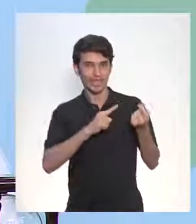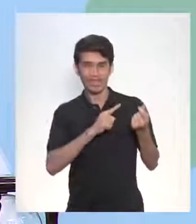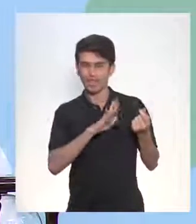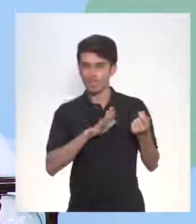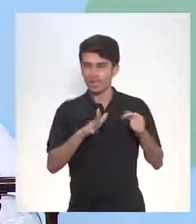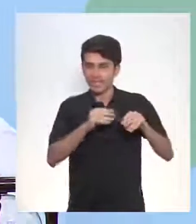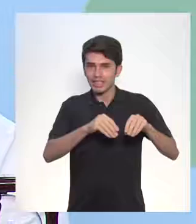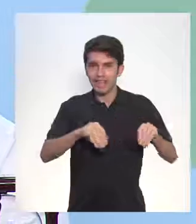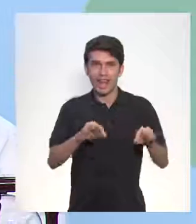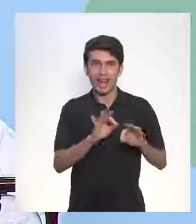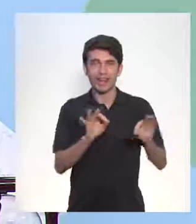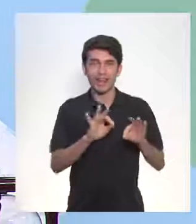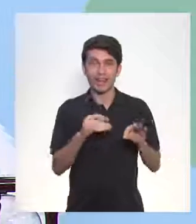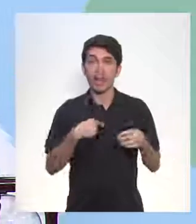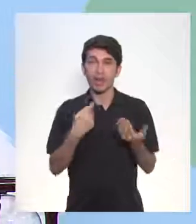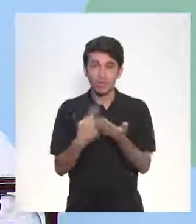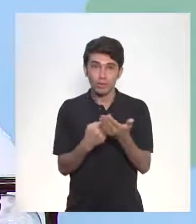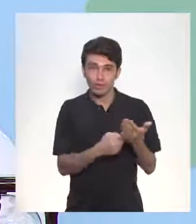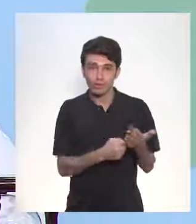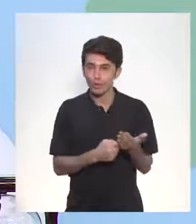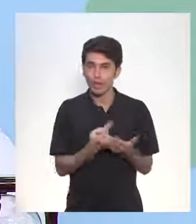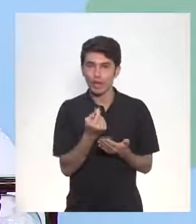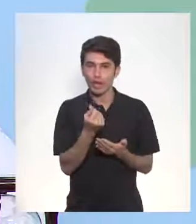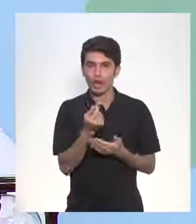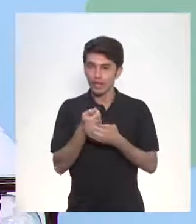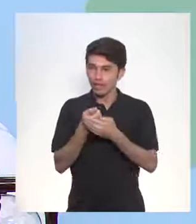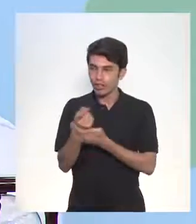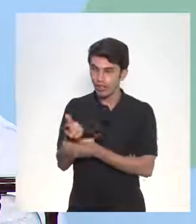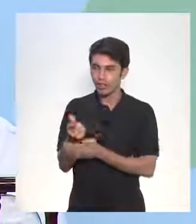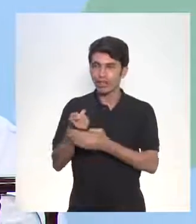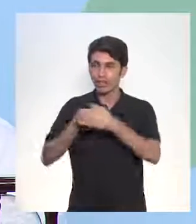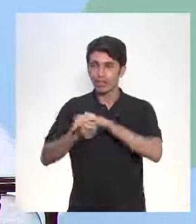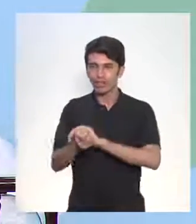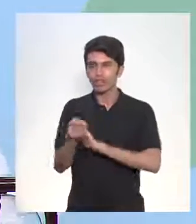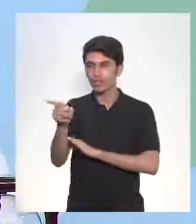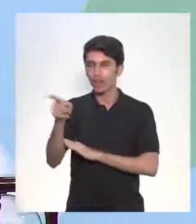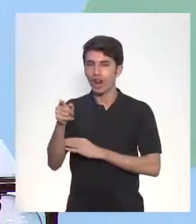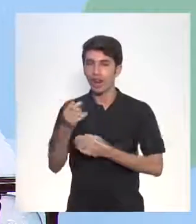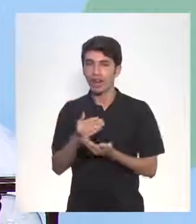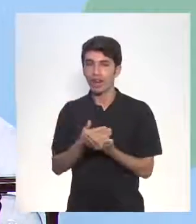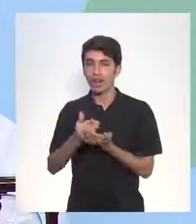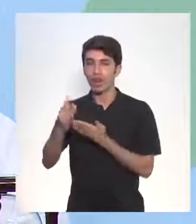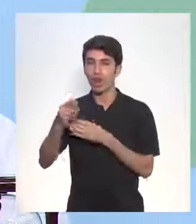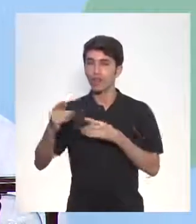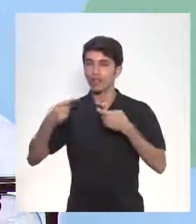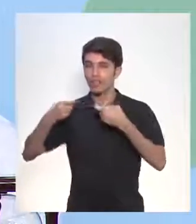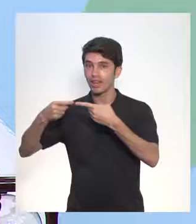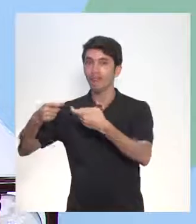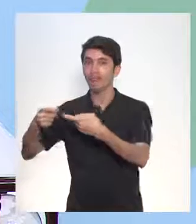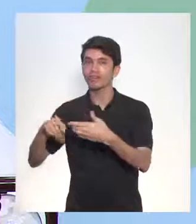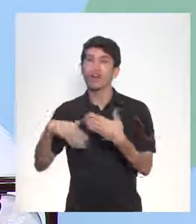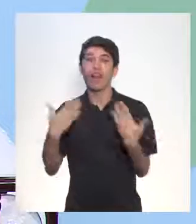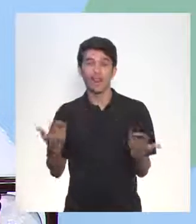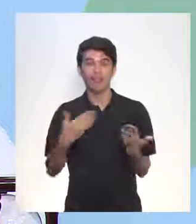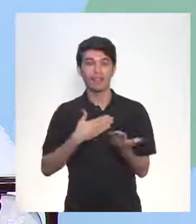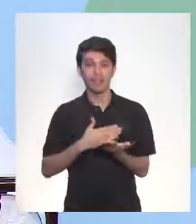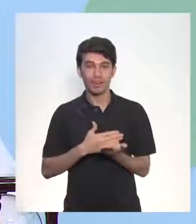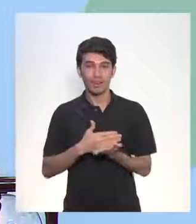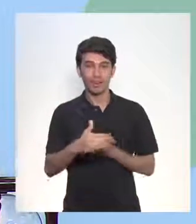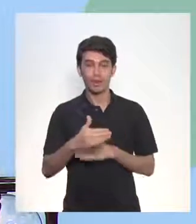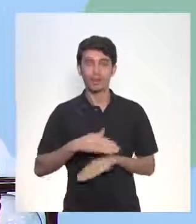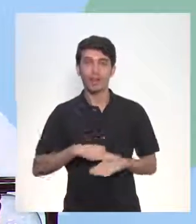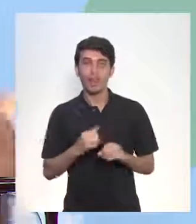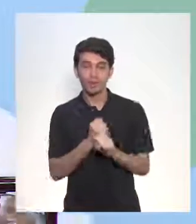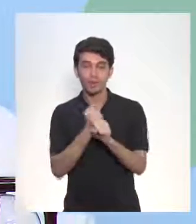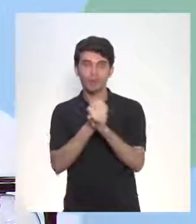terras, começaram a organizar e patrocinar novas cruzadas. É nesse momento que nós temos a construção